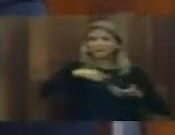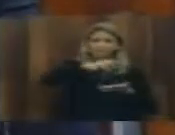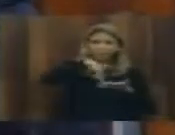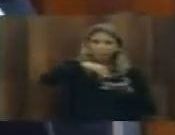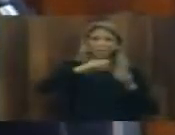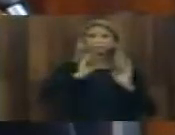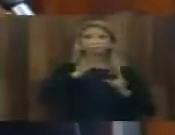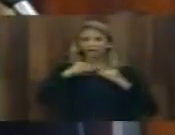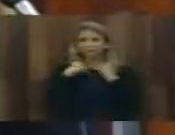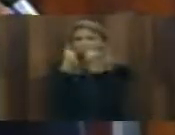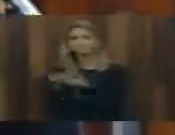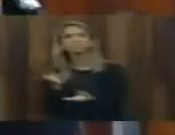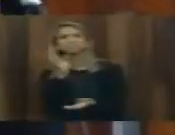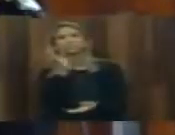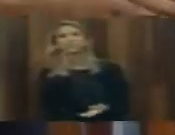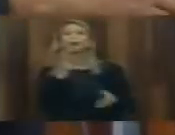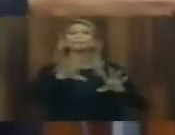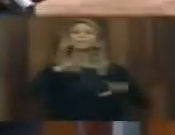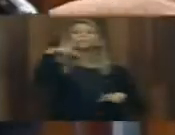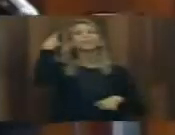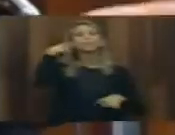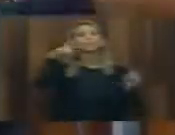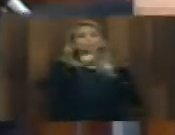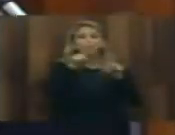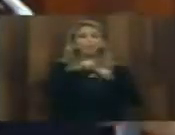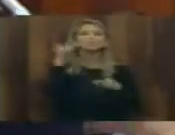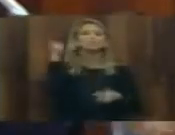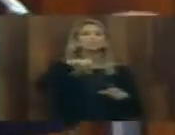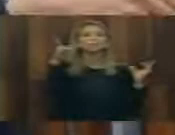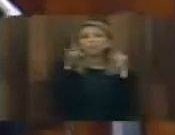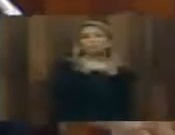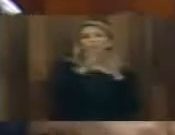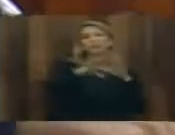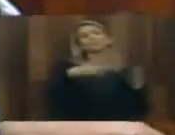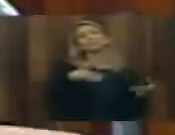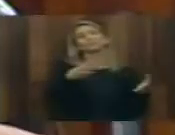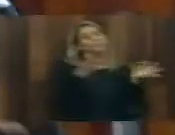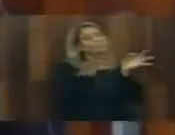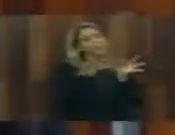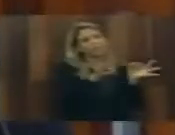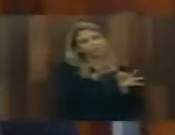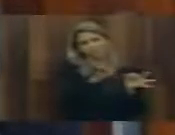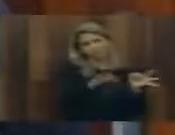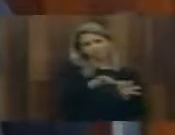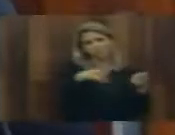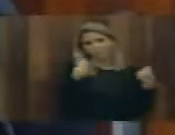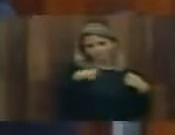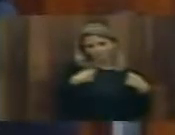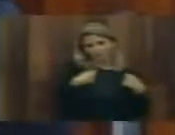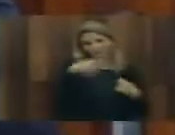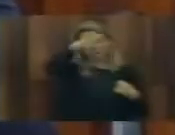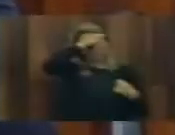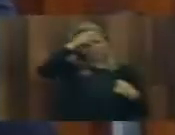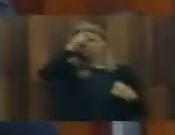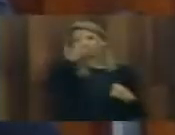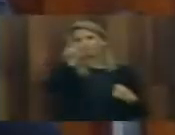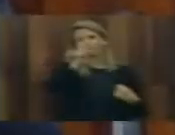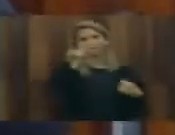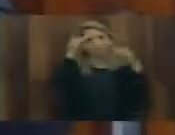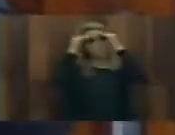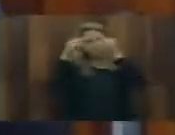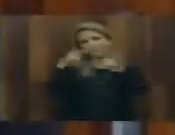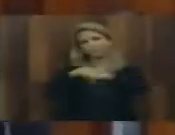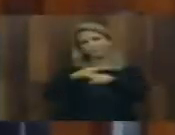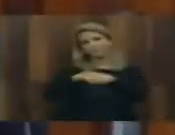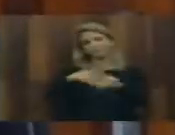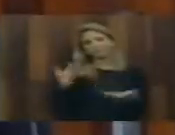parte do deputado ele fez, e infelizmente a parte de projetos da prefeitura não encaminhou o projeto no prazo. Então,